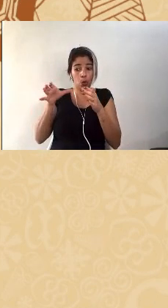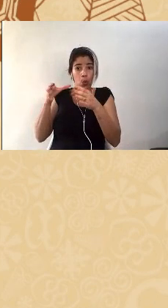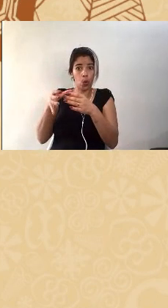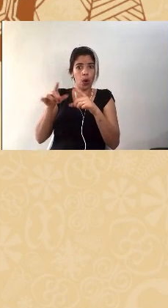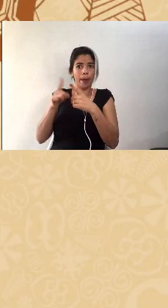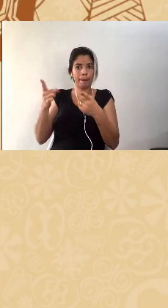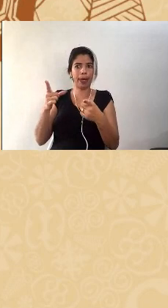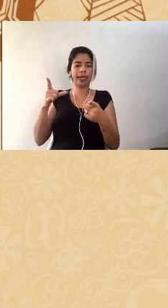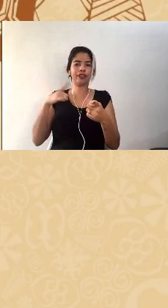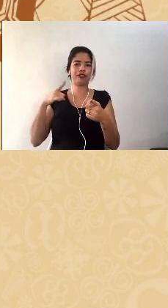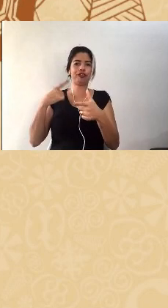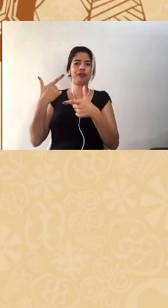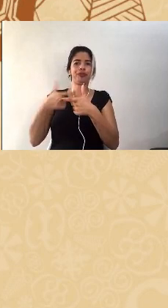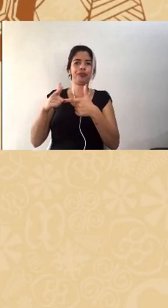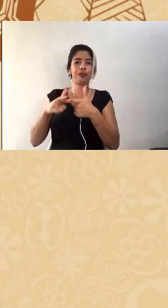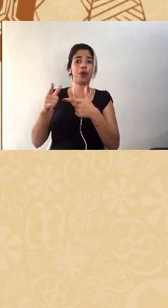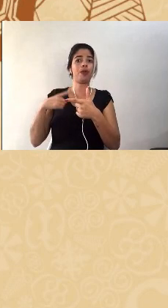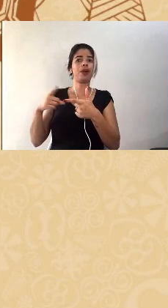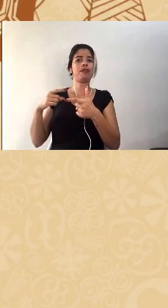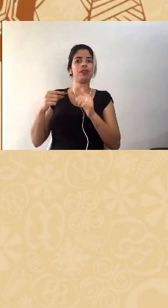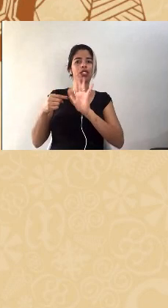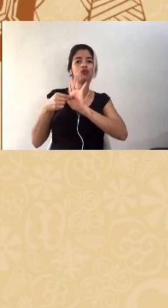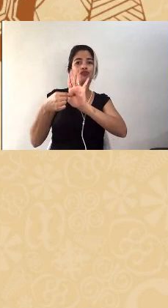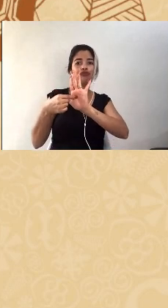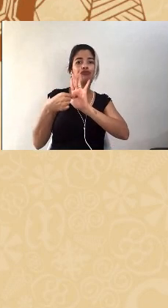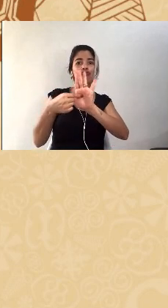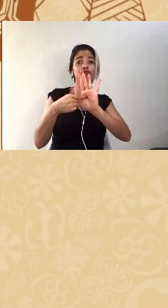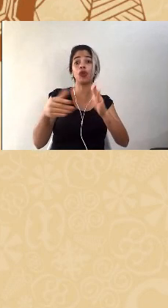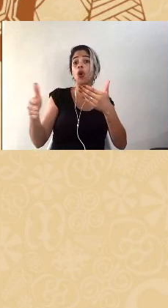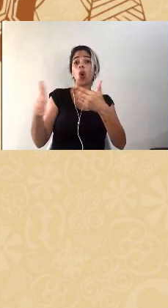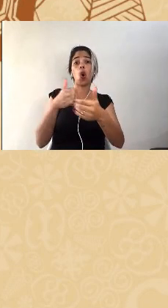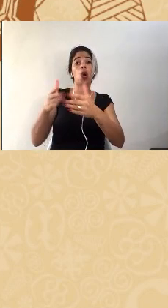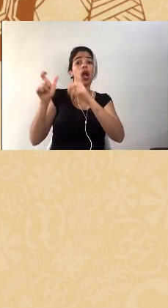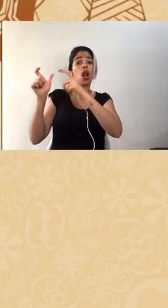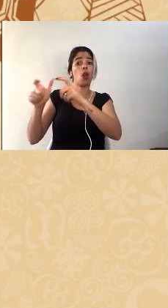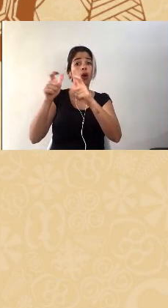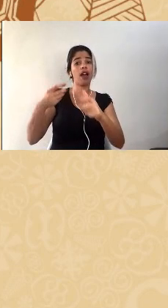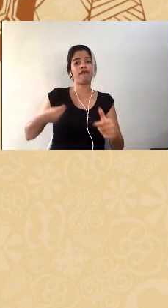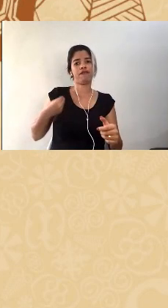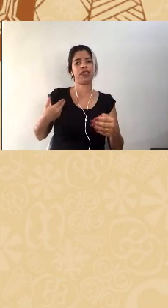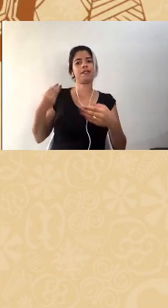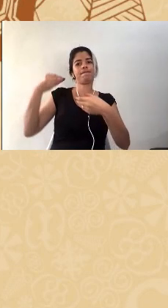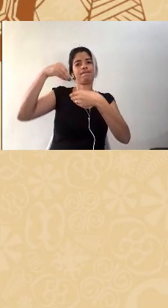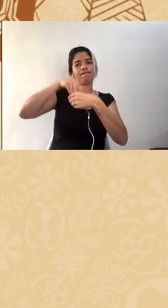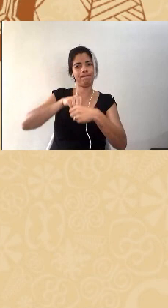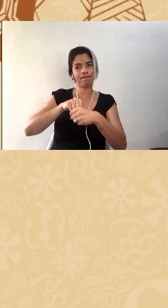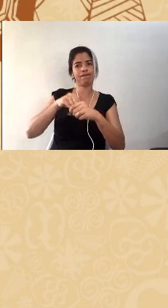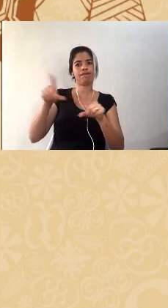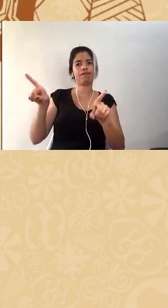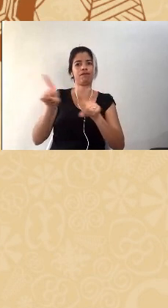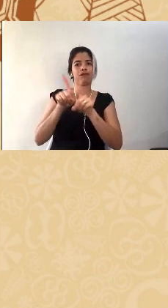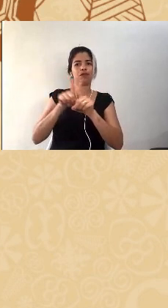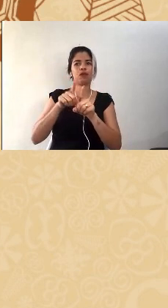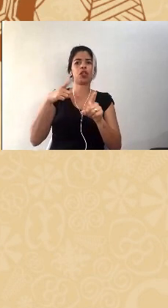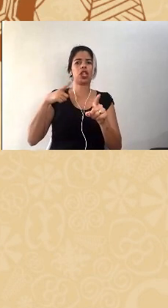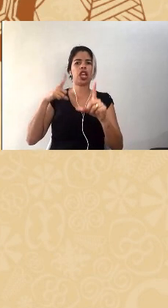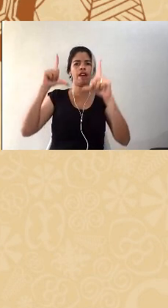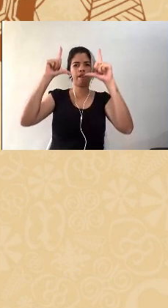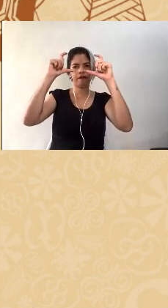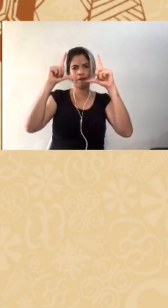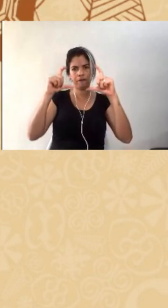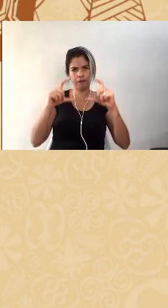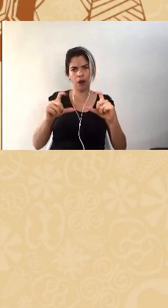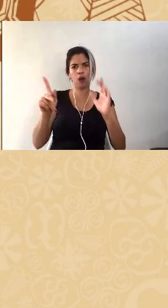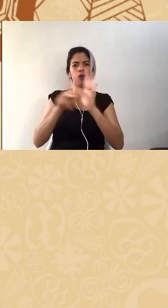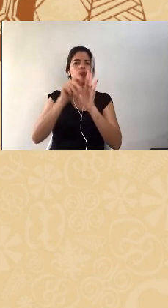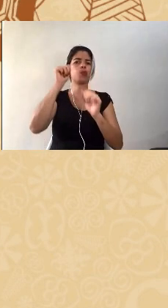trânsito, problematizando as dinâmicas nos lugares por onde passavam. Então, está aqui a Matilde Ribeiro, a primeira foto, a Sueli Carneiro,